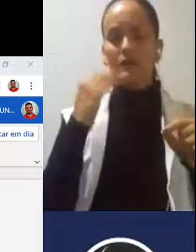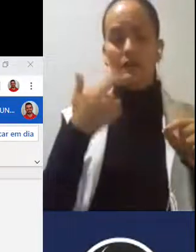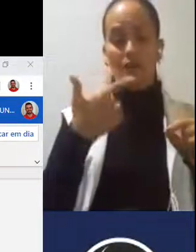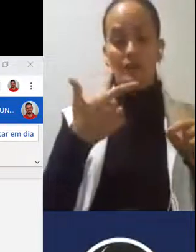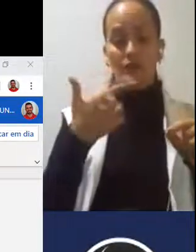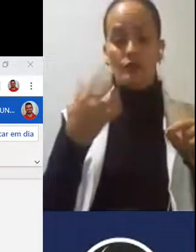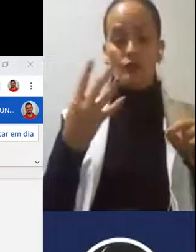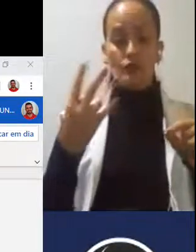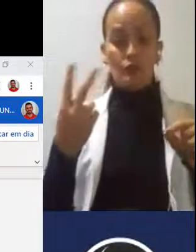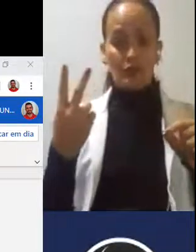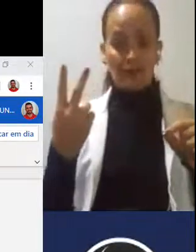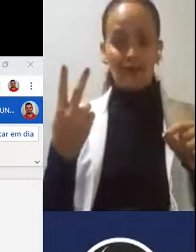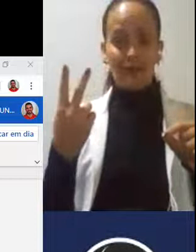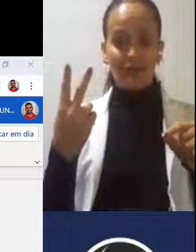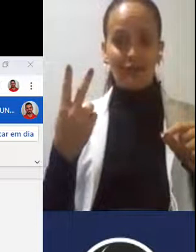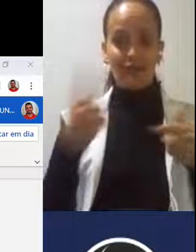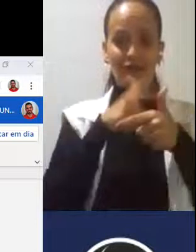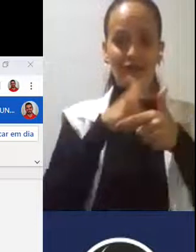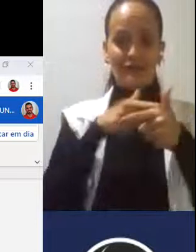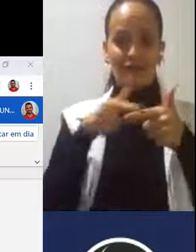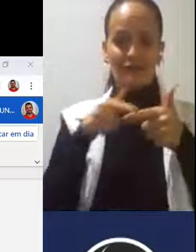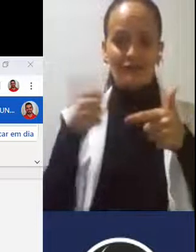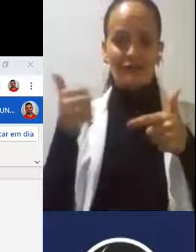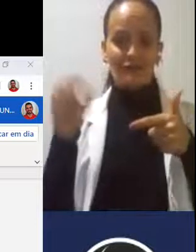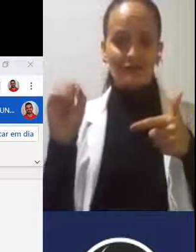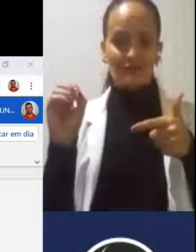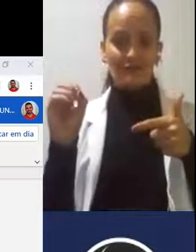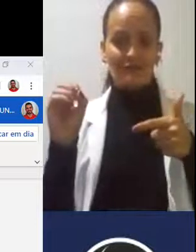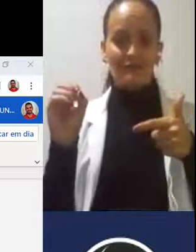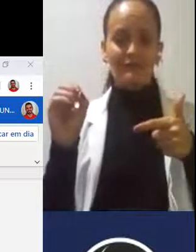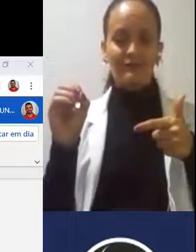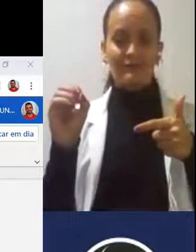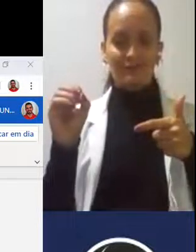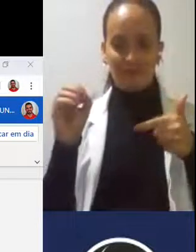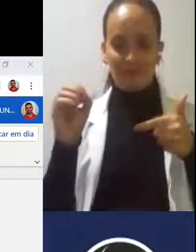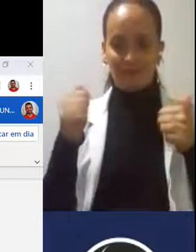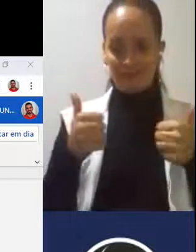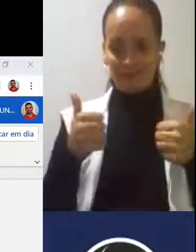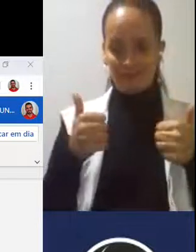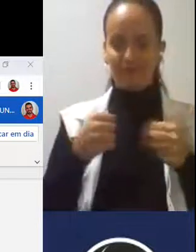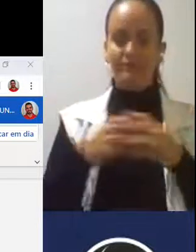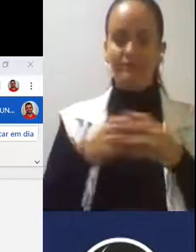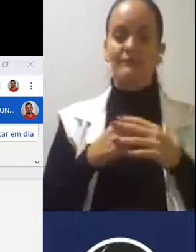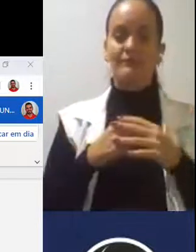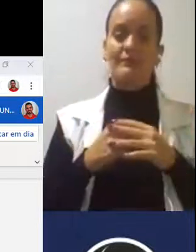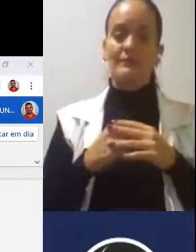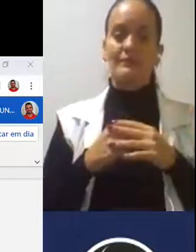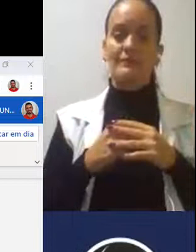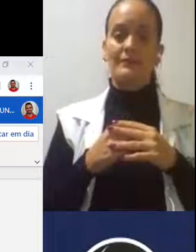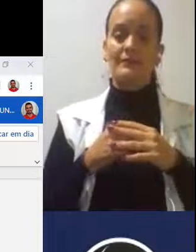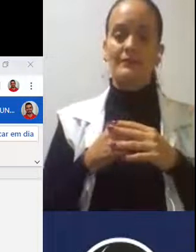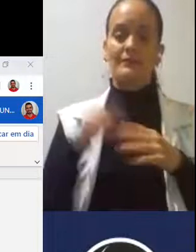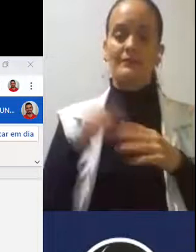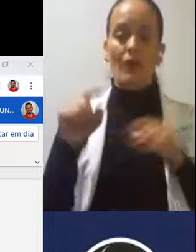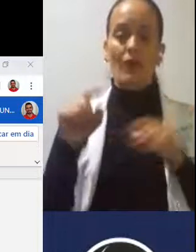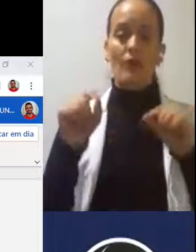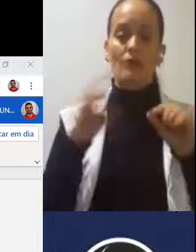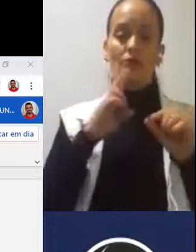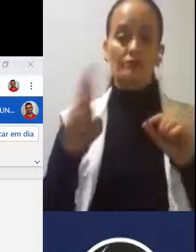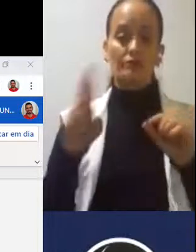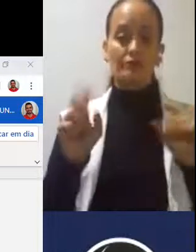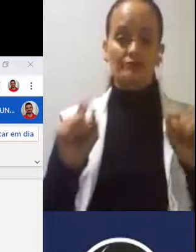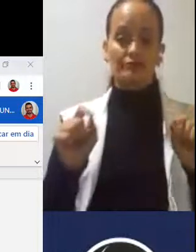242 dividido por 10, que são 10 resistores, 10 lâmpadas, né? Então, a resistência equivalente aí no caso, ó, vai